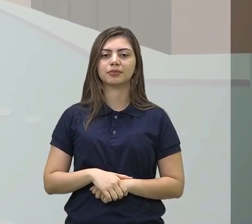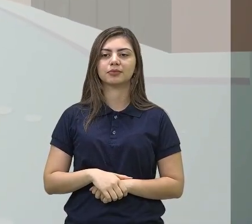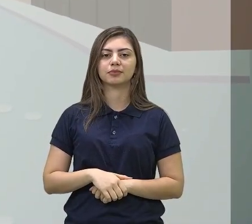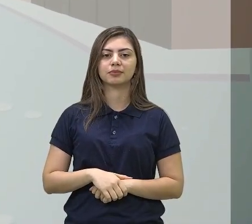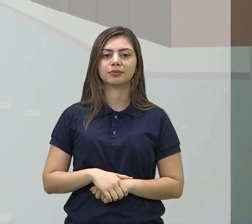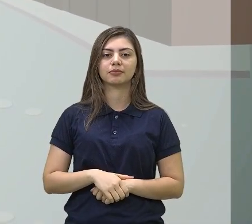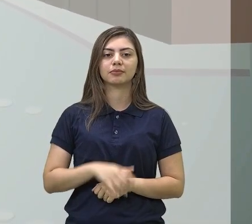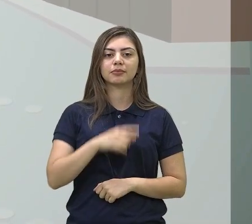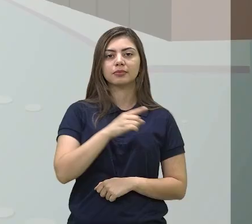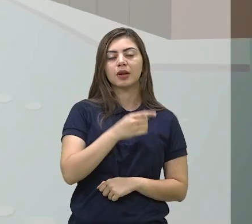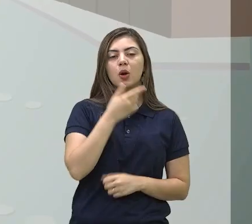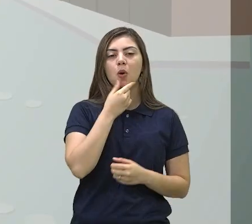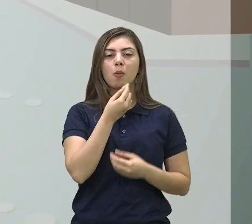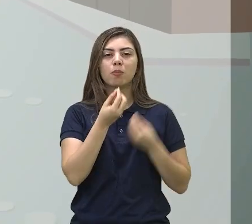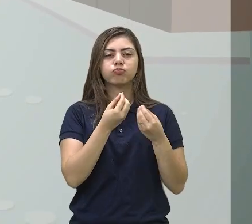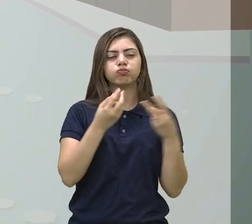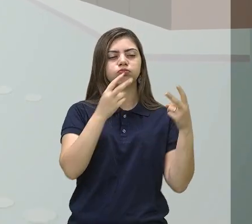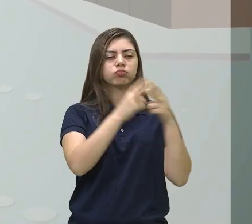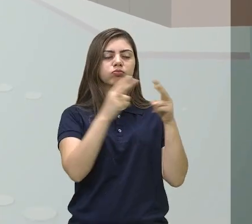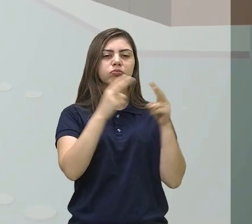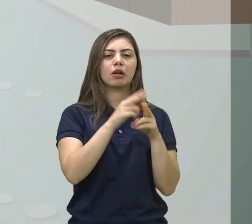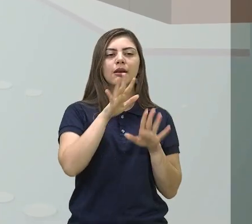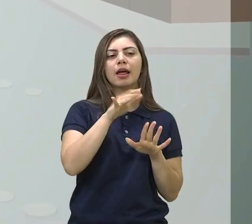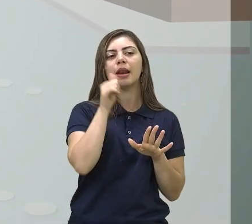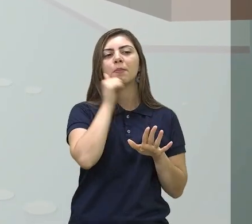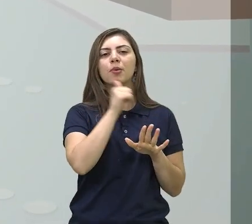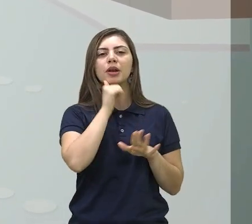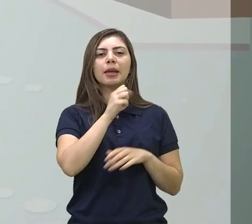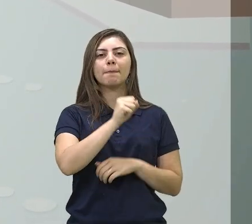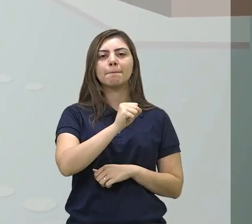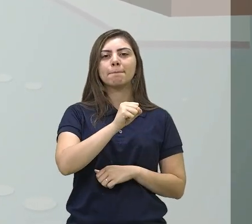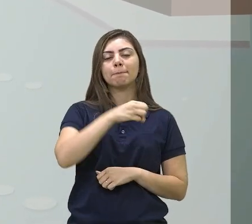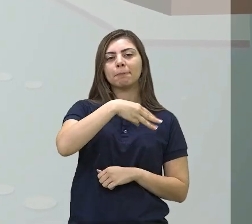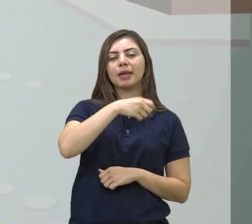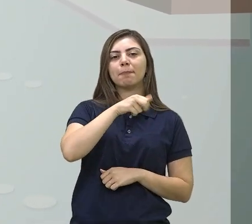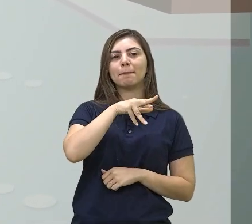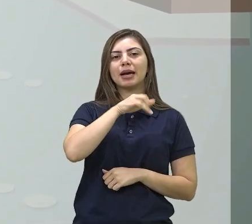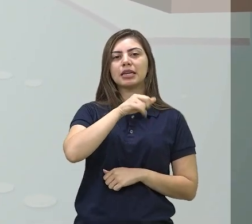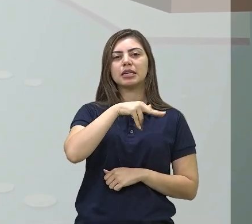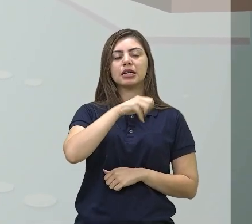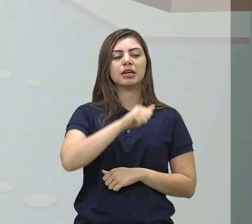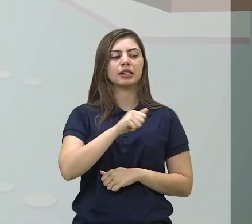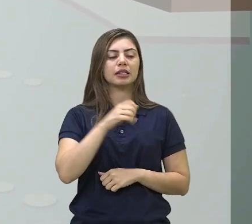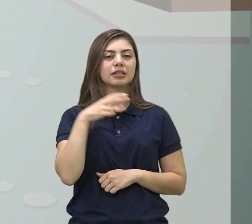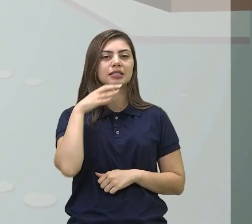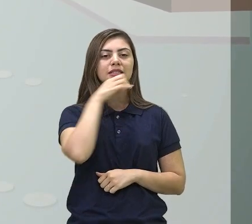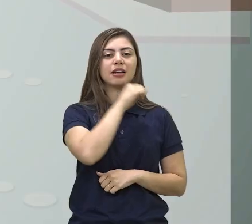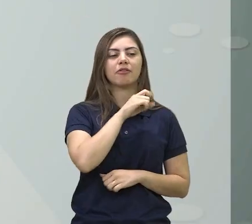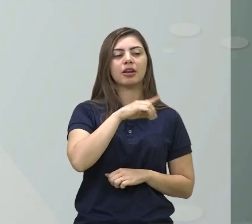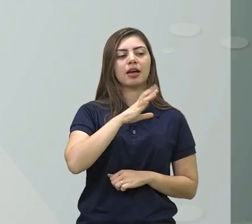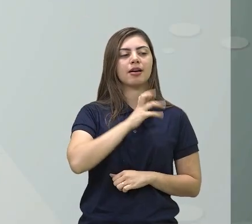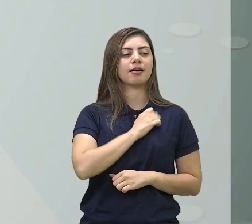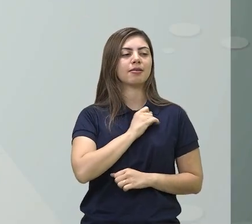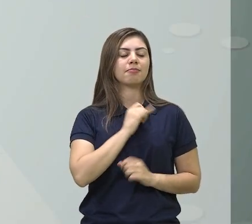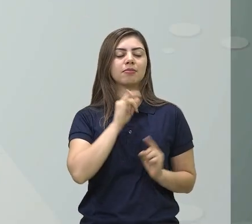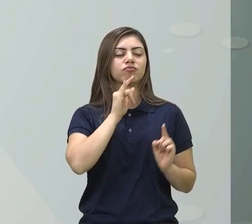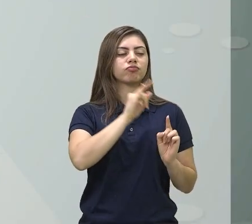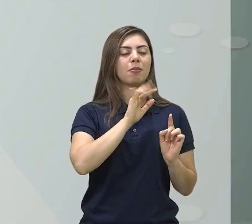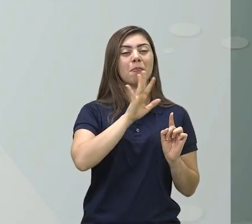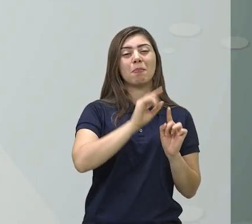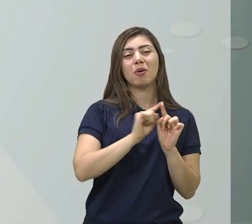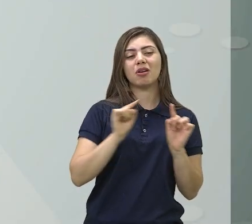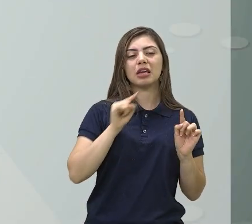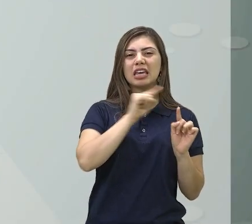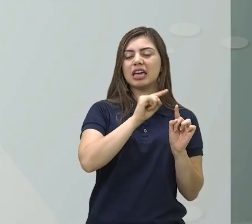Ferido, Simão é salvo por Mariana, que o ama secretamente. mas seu coração ainda é de